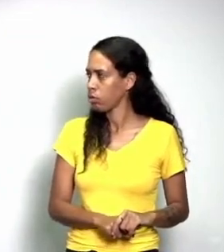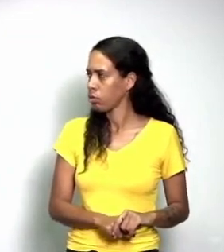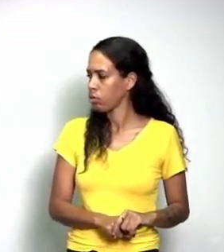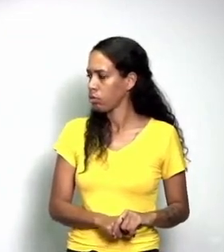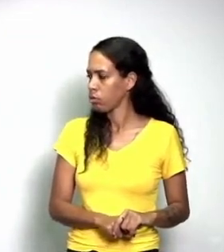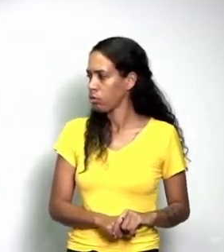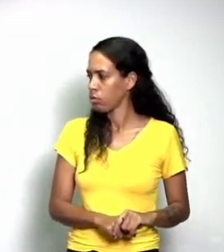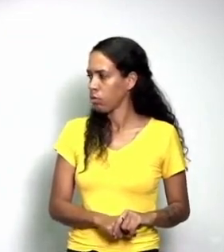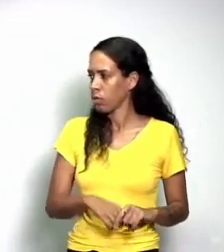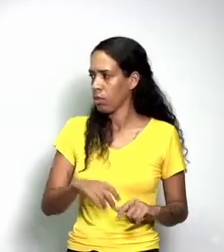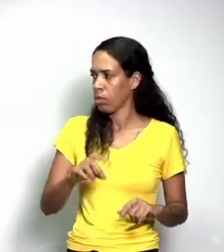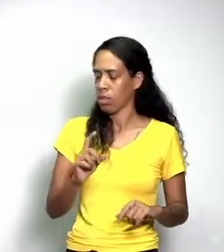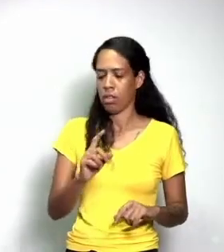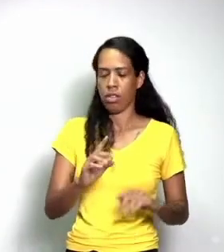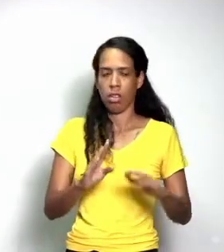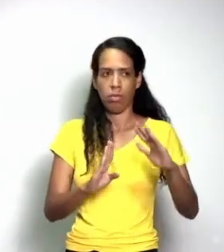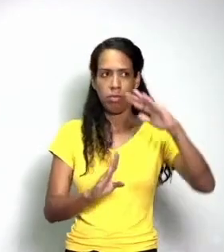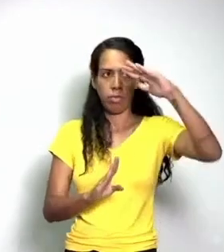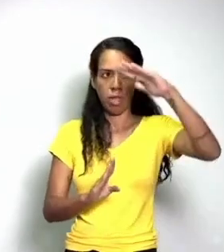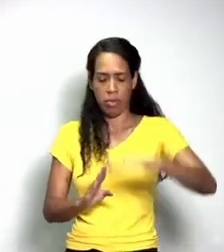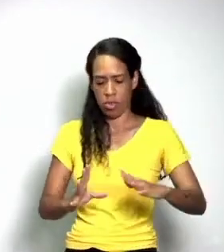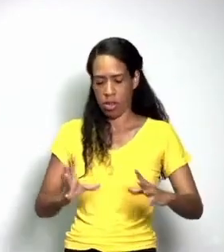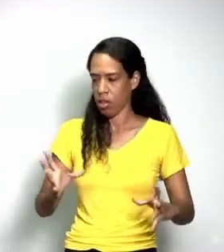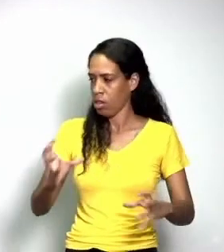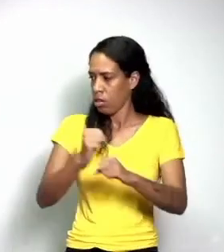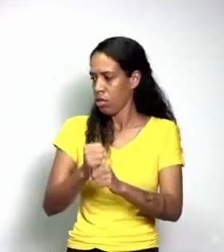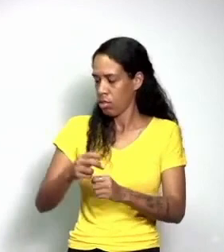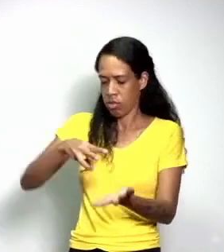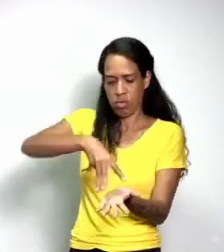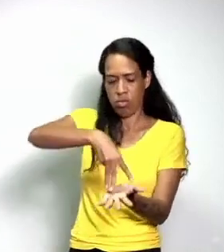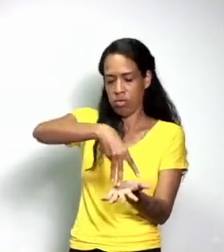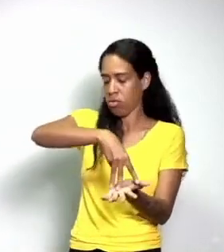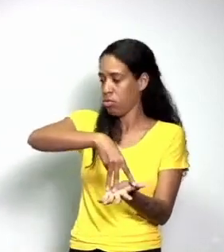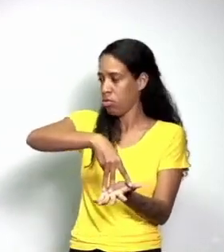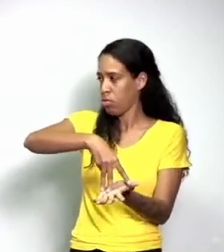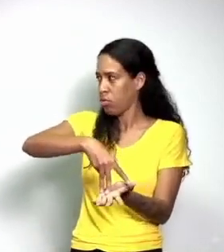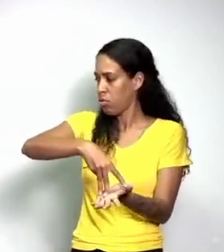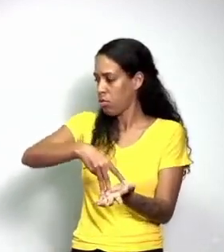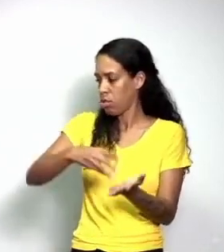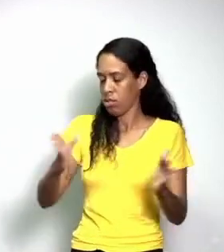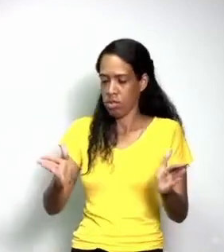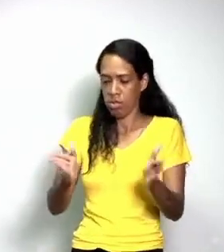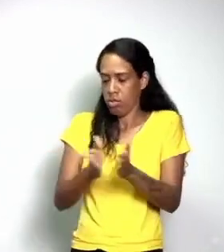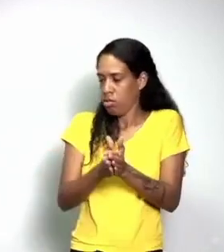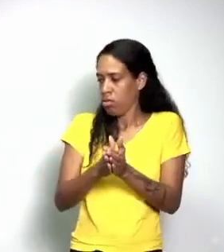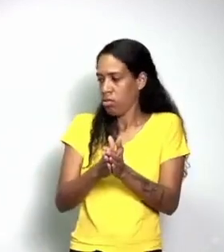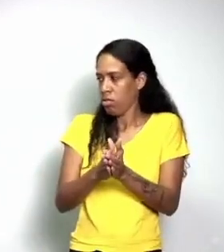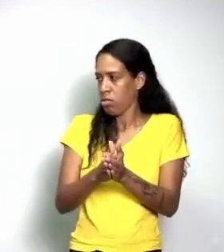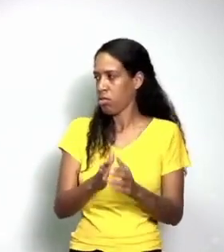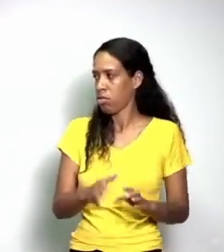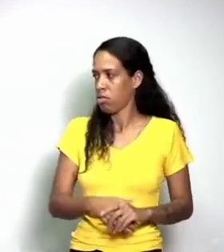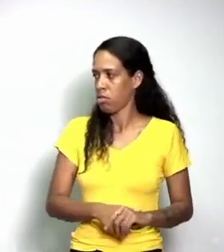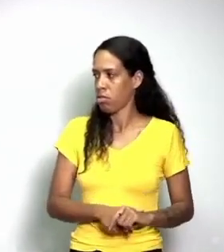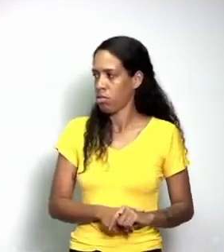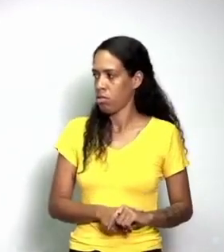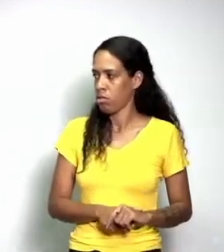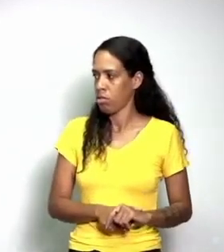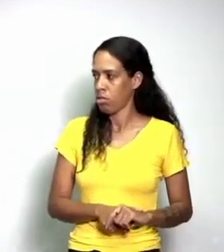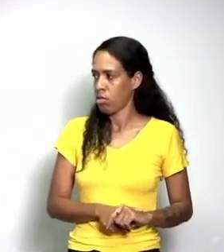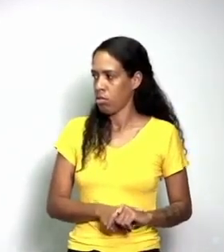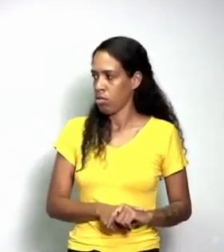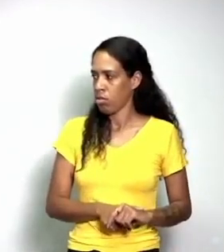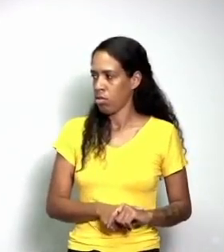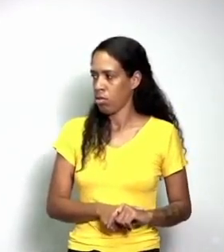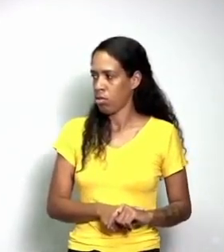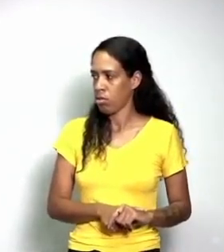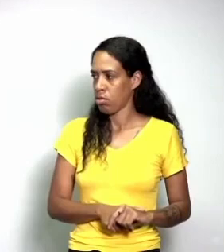Seria abaixar o pino, abaixar um desses níveis do tripé e juntar as perninhas dele. Você pode tentar.